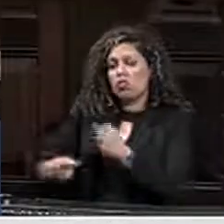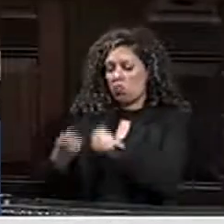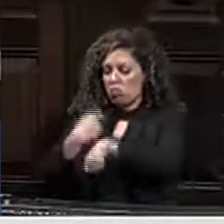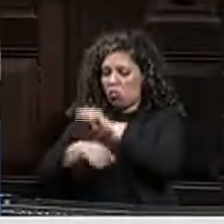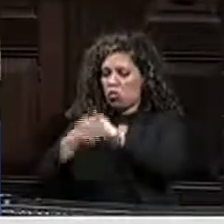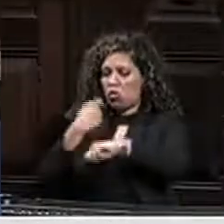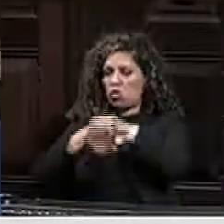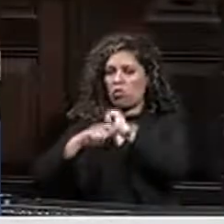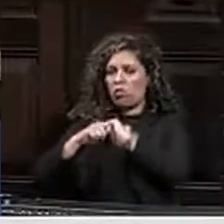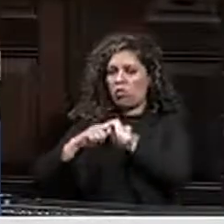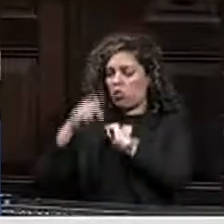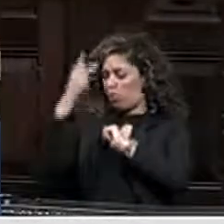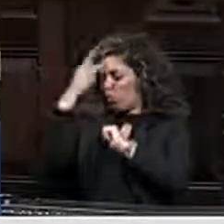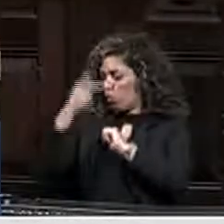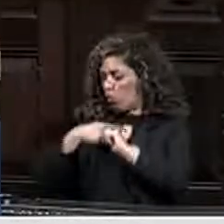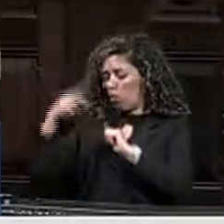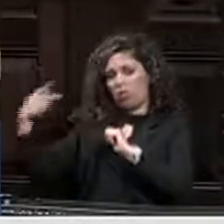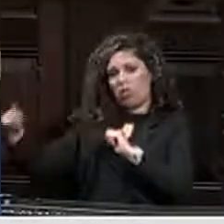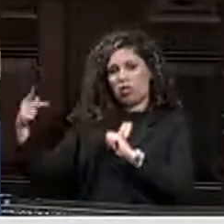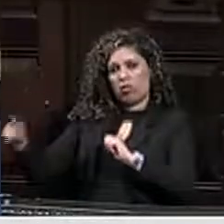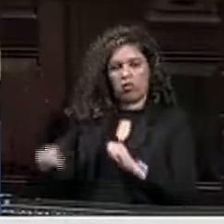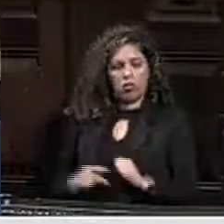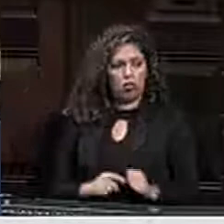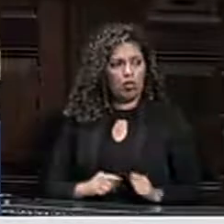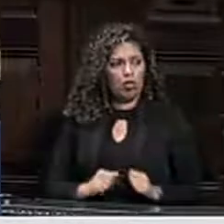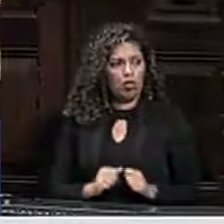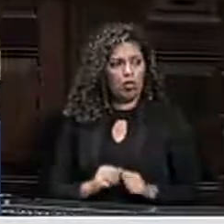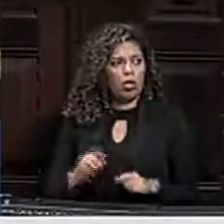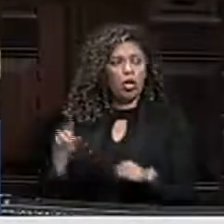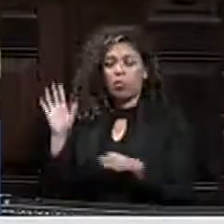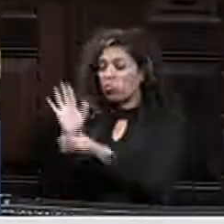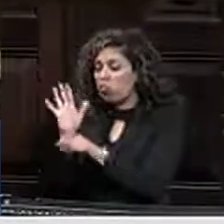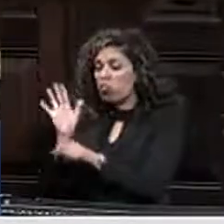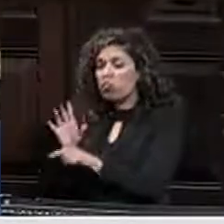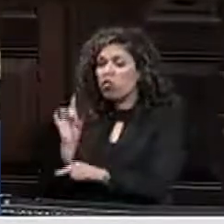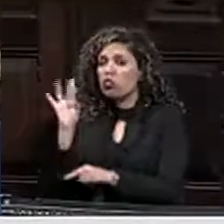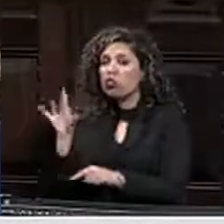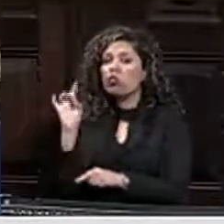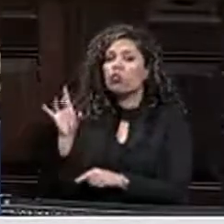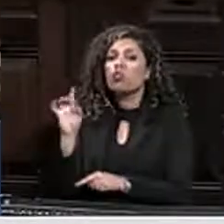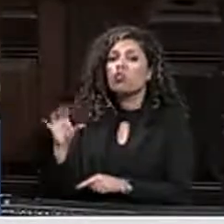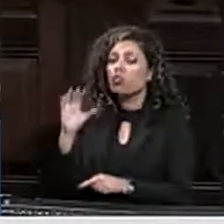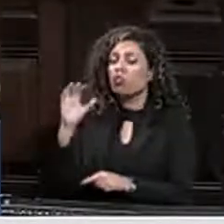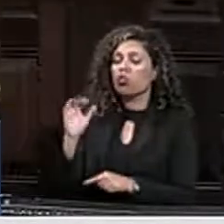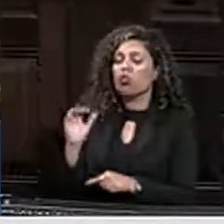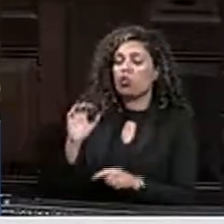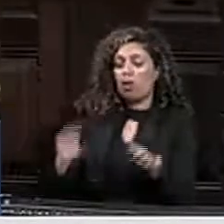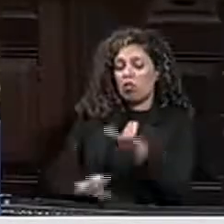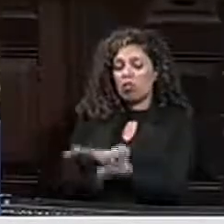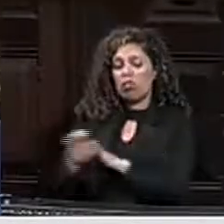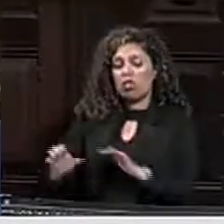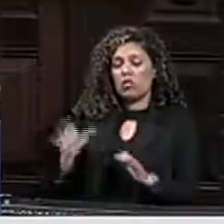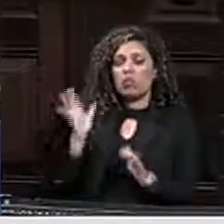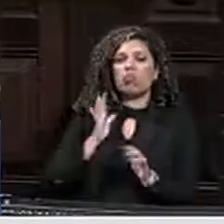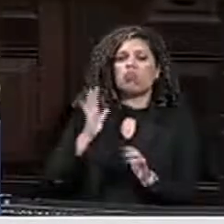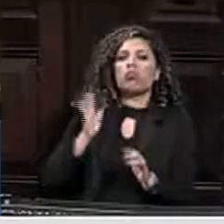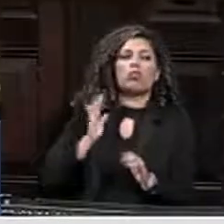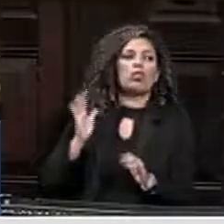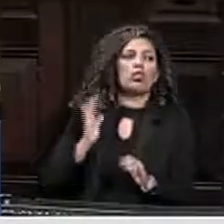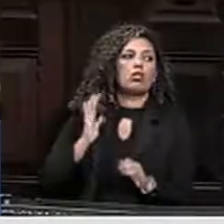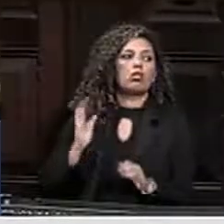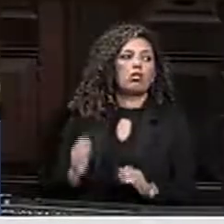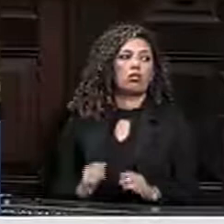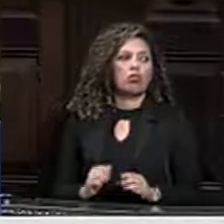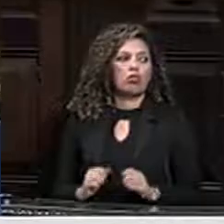econômico, inclusive beneficiando única e exclusivamente o capital, ou seja, benesses para o capital